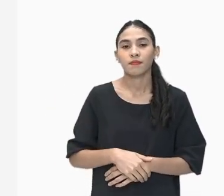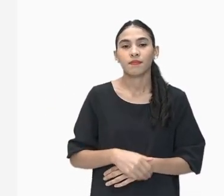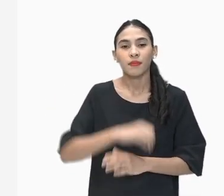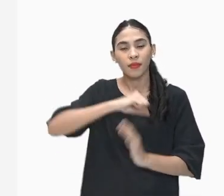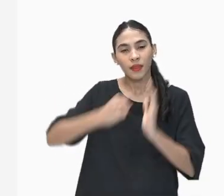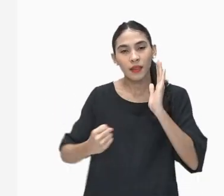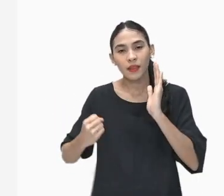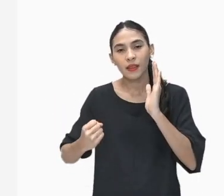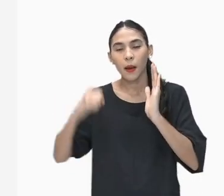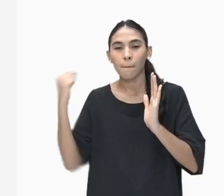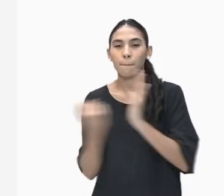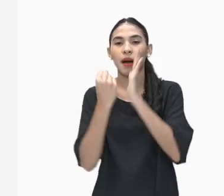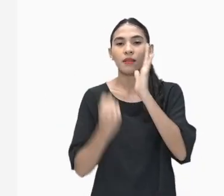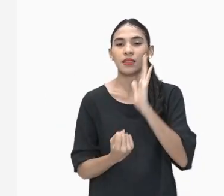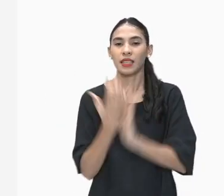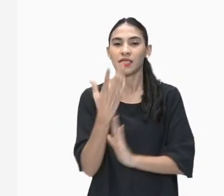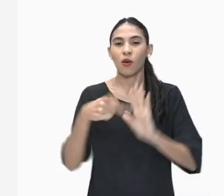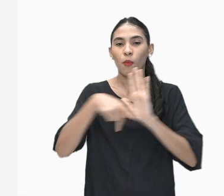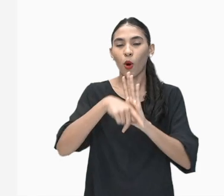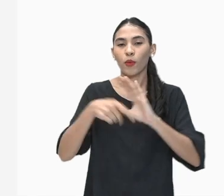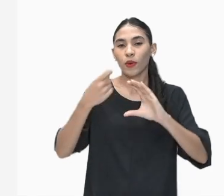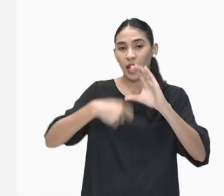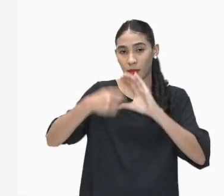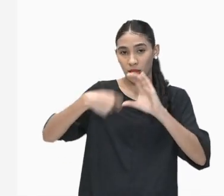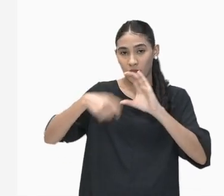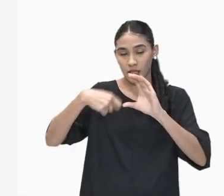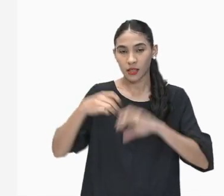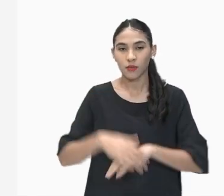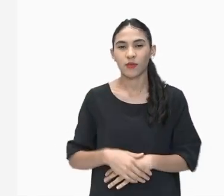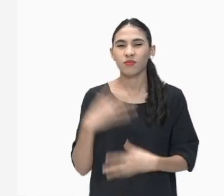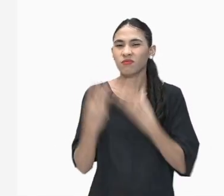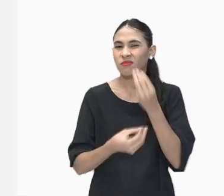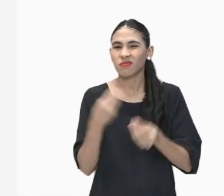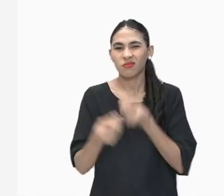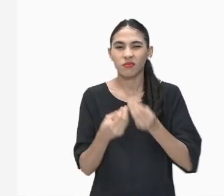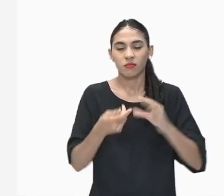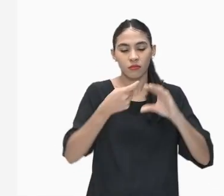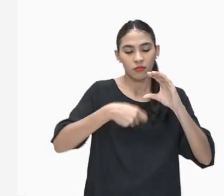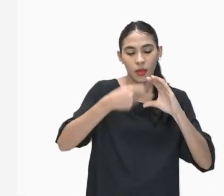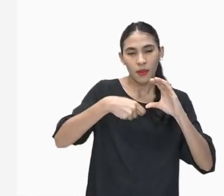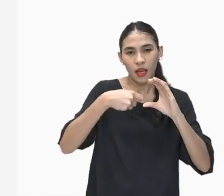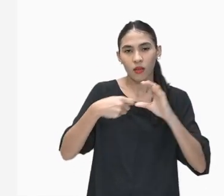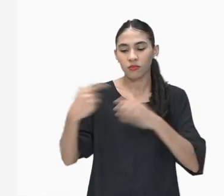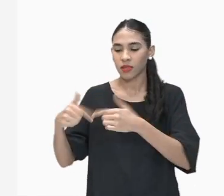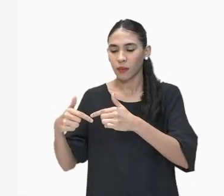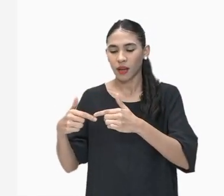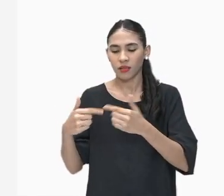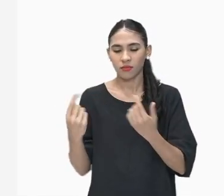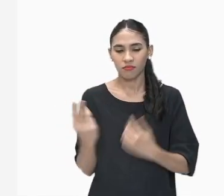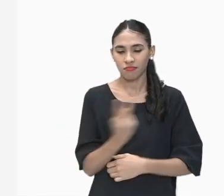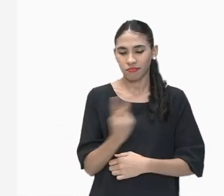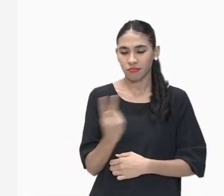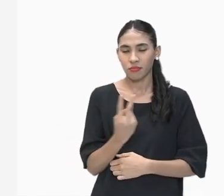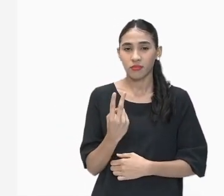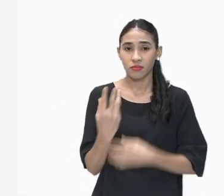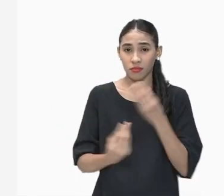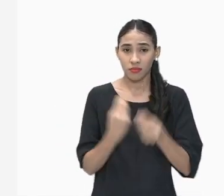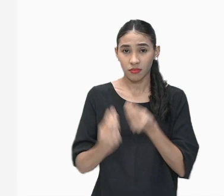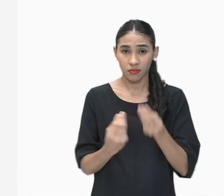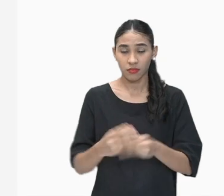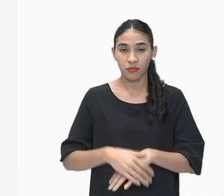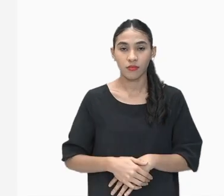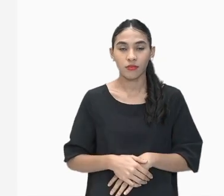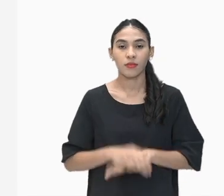do capitalismo. Professor, explique melhor o que é essa divisão do capital e do trabalho. Veja, quando nós falamos lá